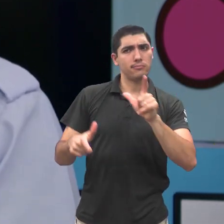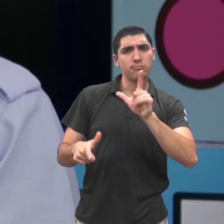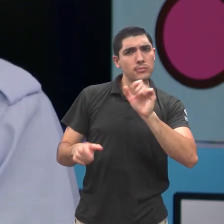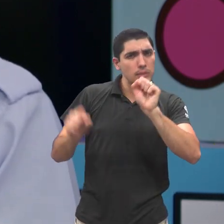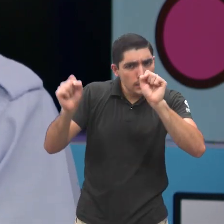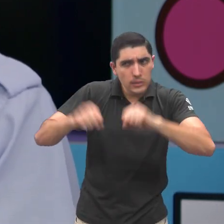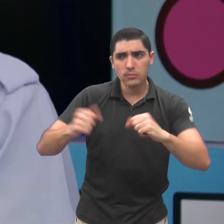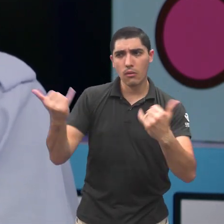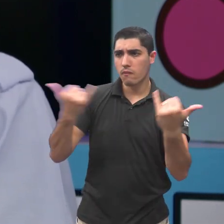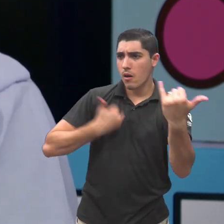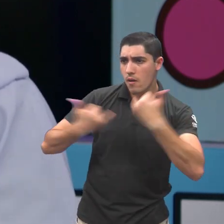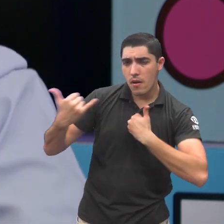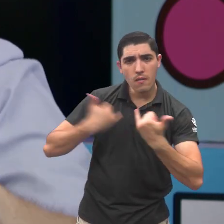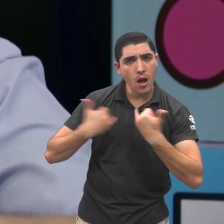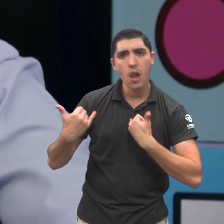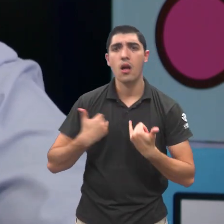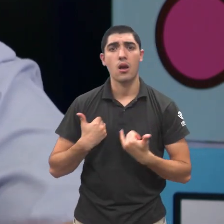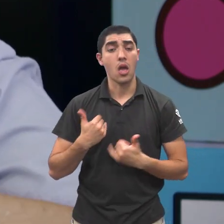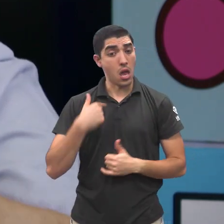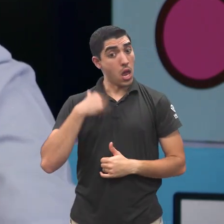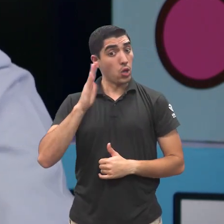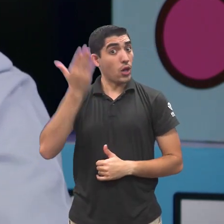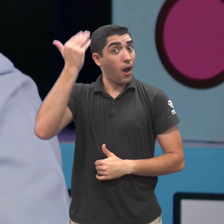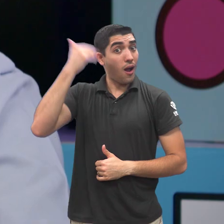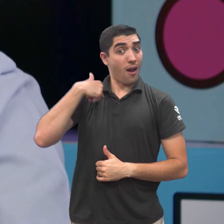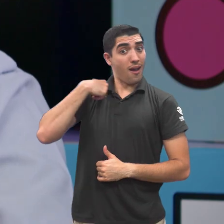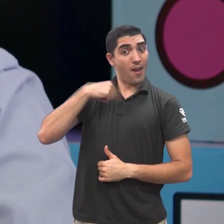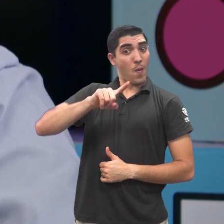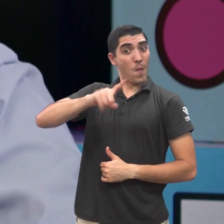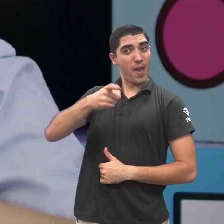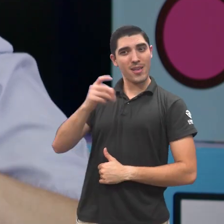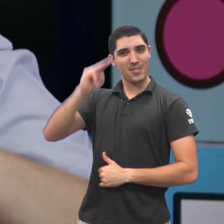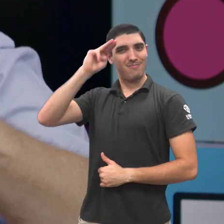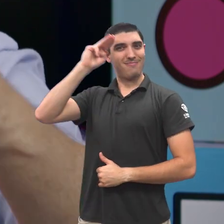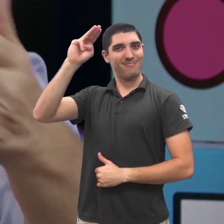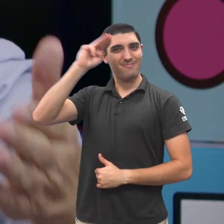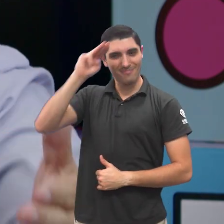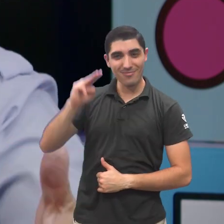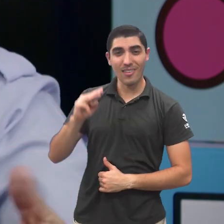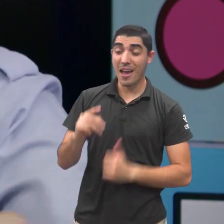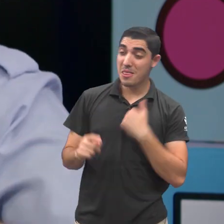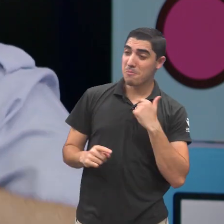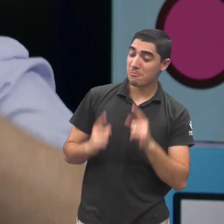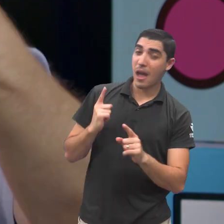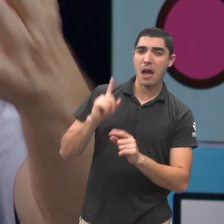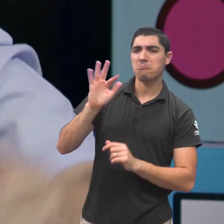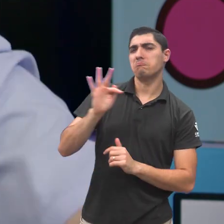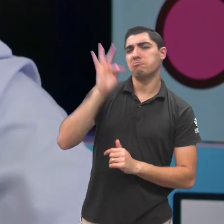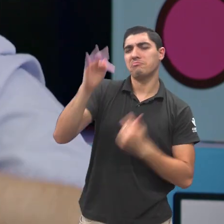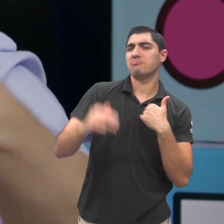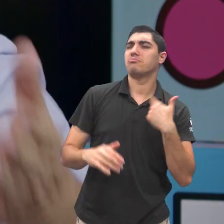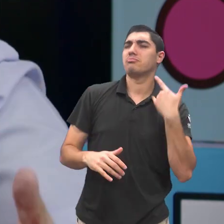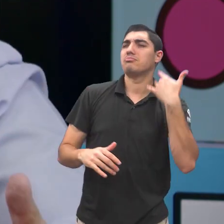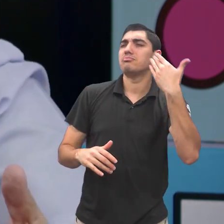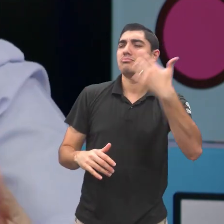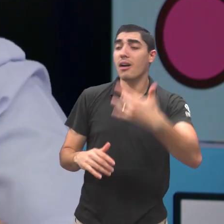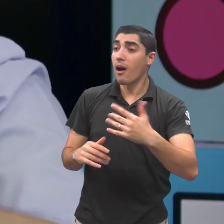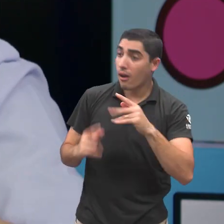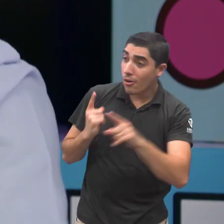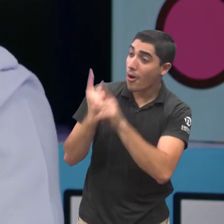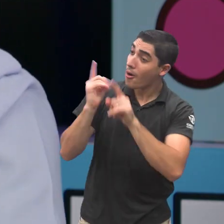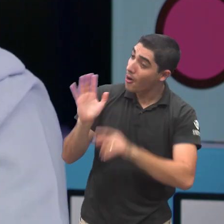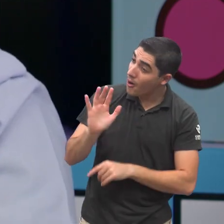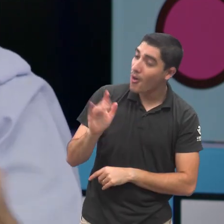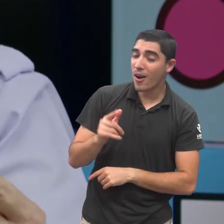sim relatos, né, de pessoas que passaram pelo movimento e a gente as encontra depois como profissionais, adultos atuando,